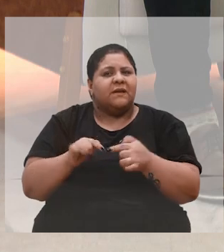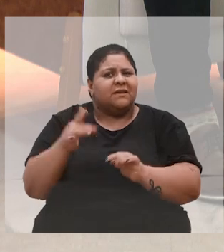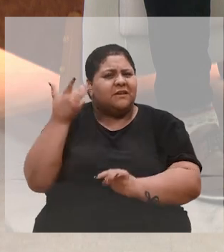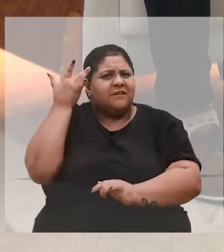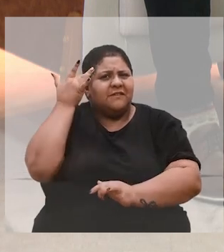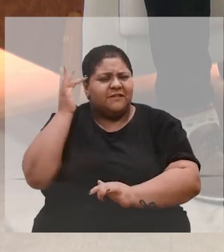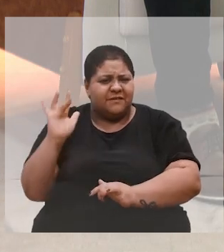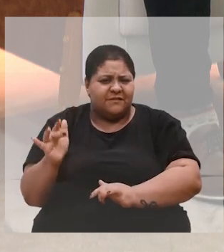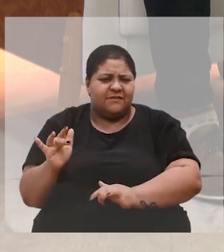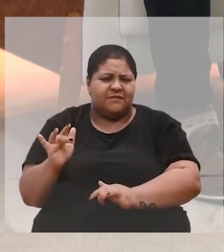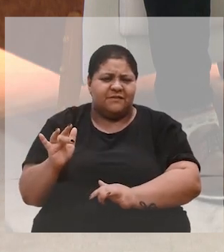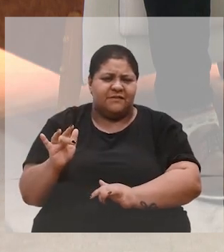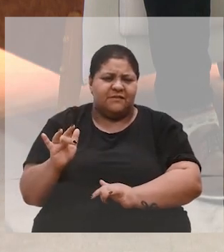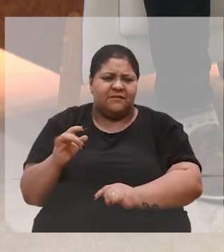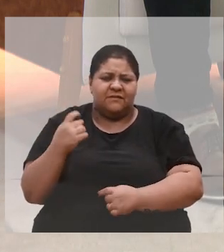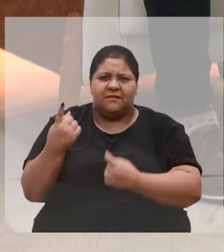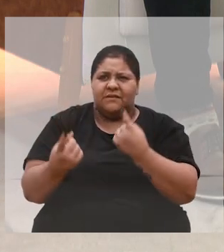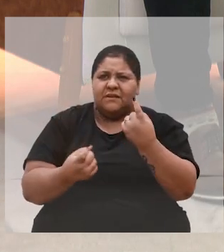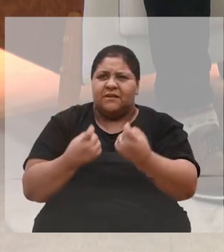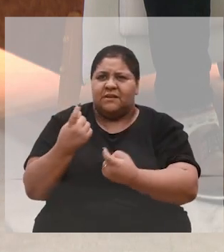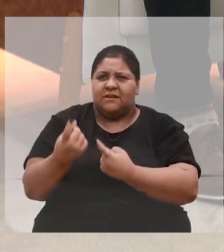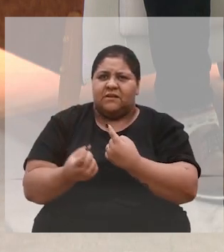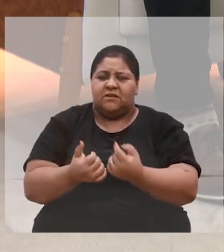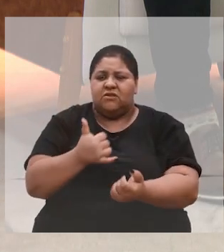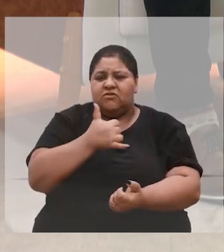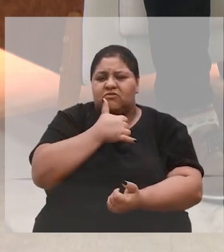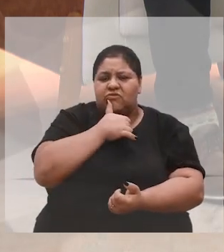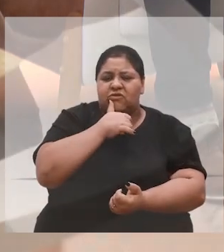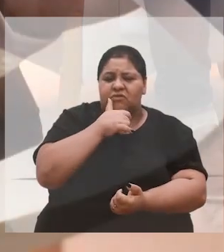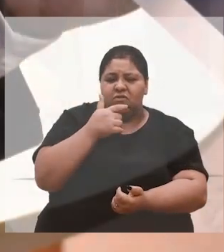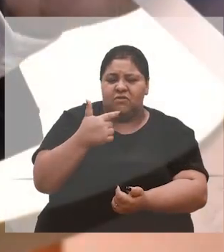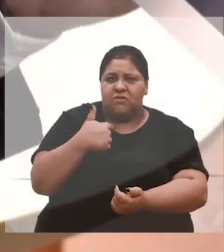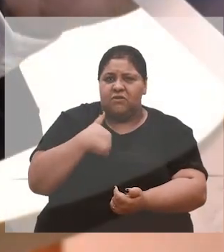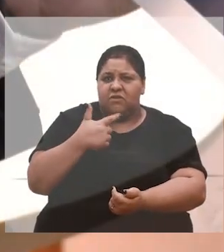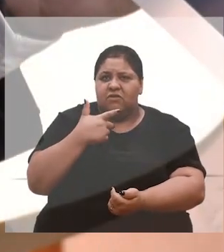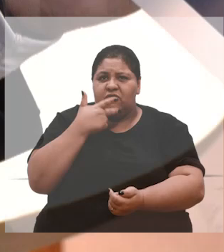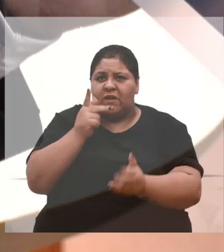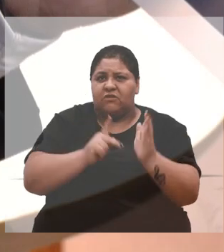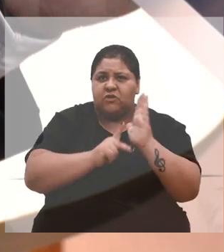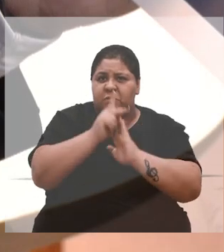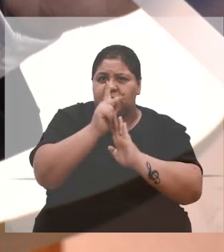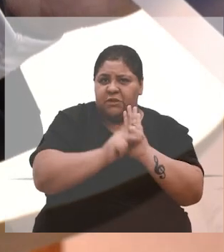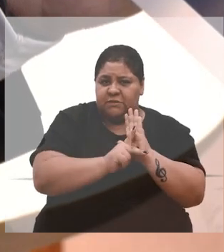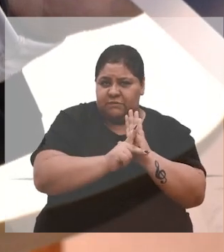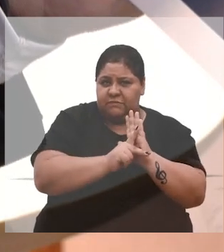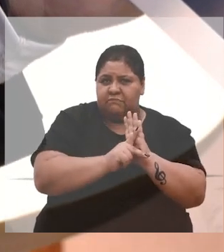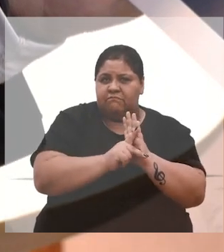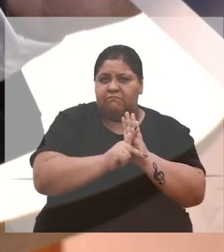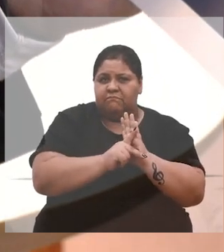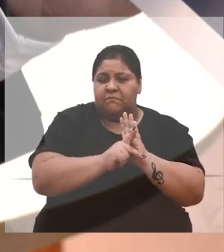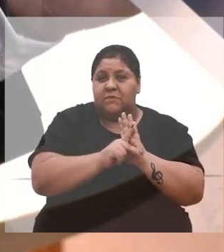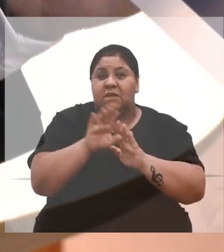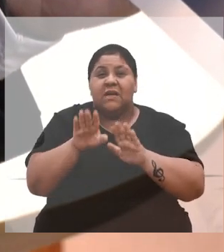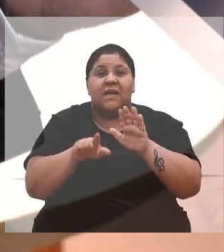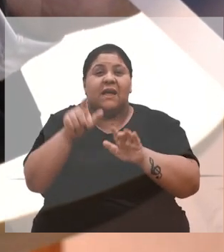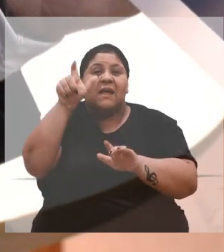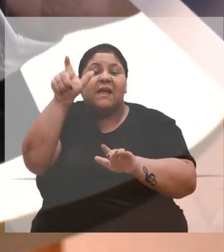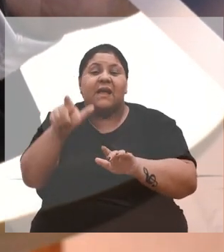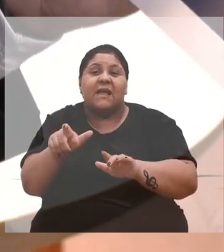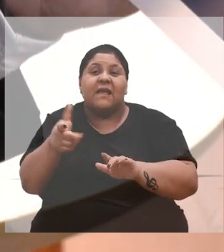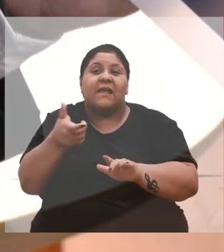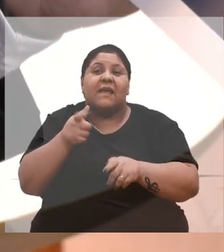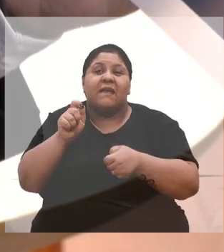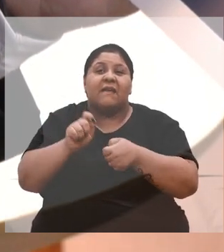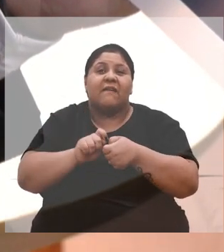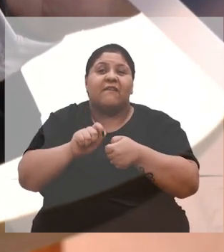eu não sabia que alguma pessoa fica triste quando eu falo dos meus projetos. É que às vezes as pessoas querem